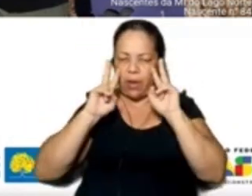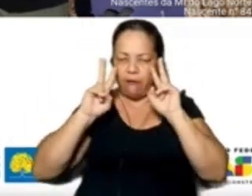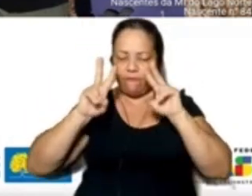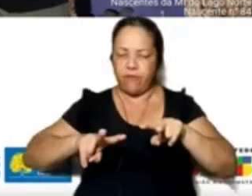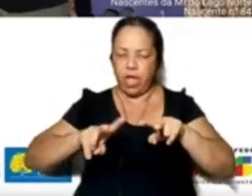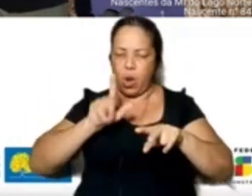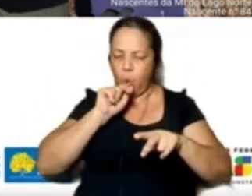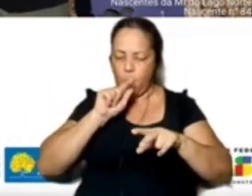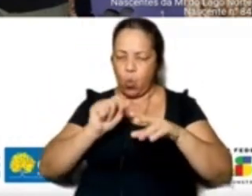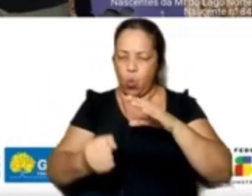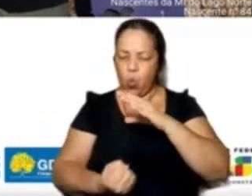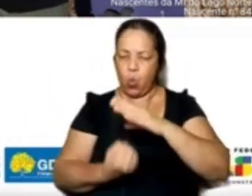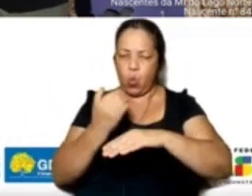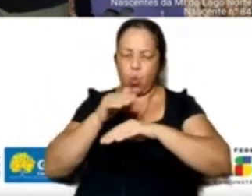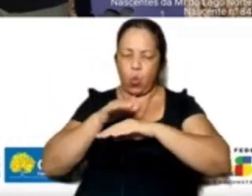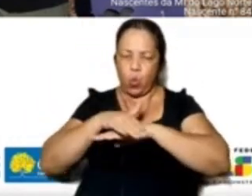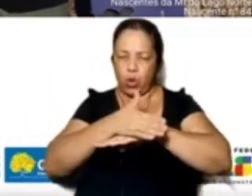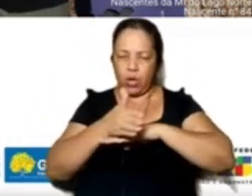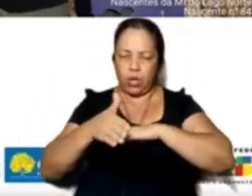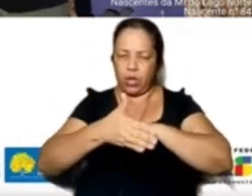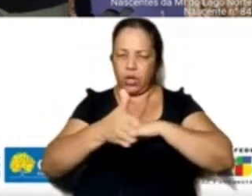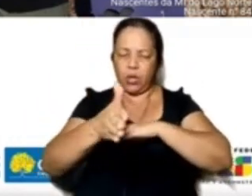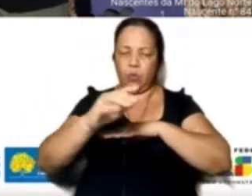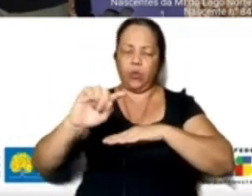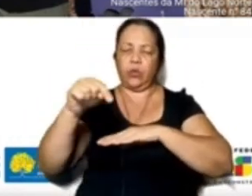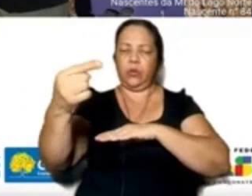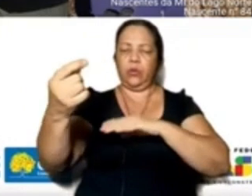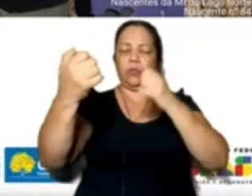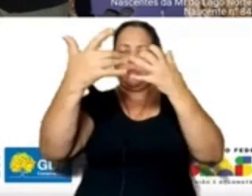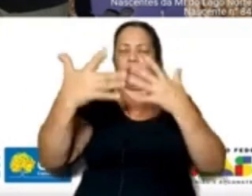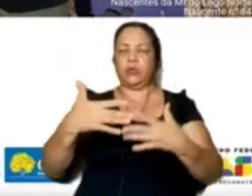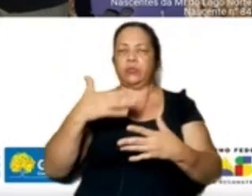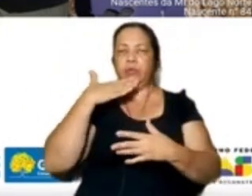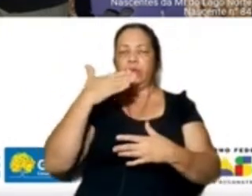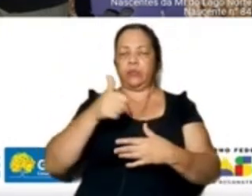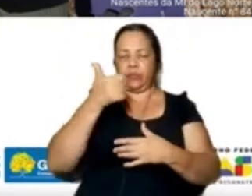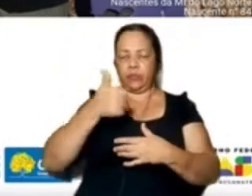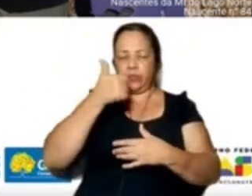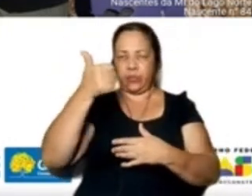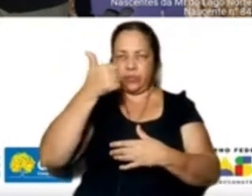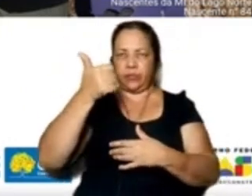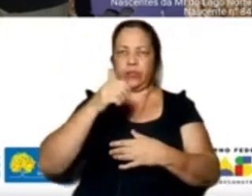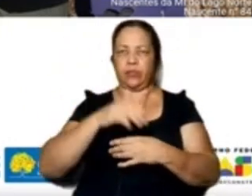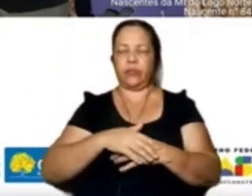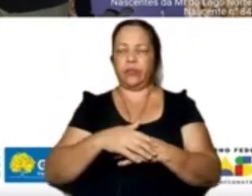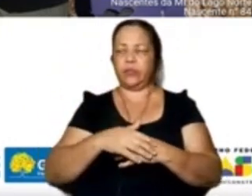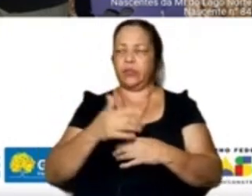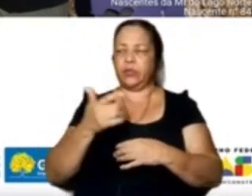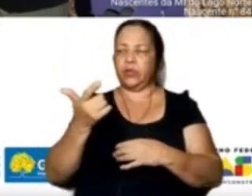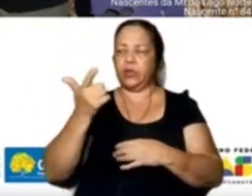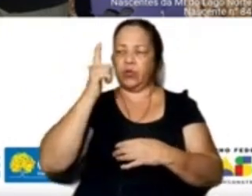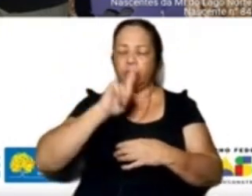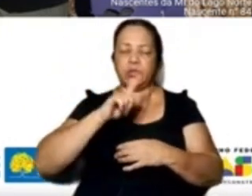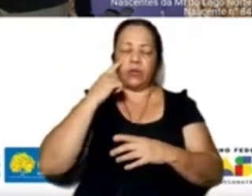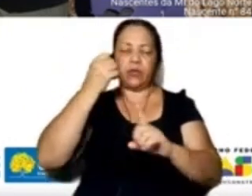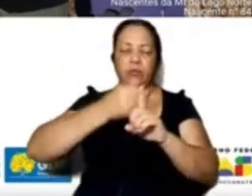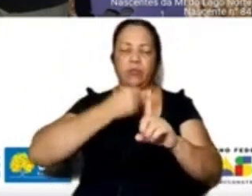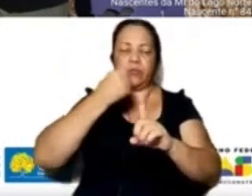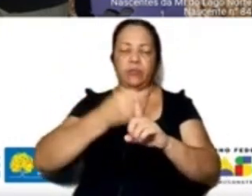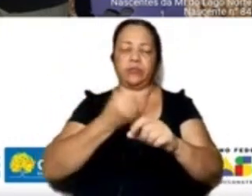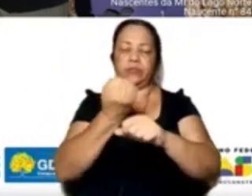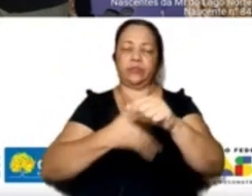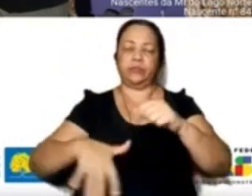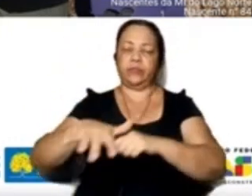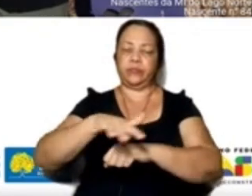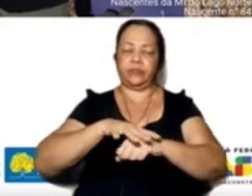A metodologia eu vou explicar daqui a pouco, que foi a metodologia que, no termo de referência para a gente construir um índice de impacto ambiental de nascente